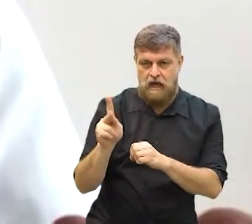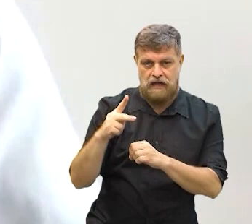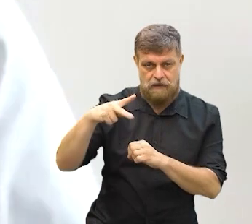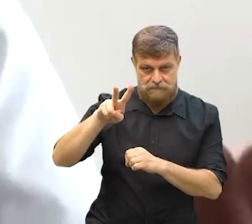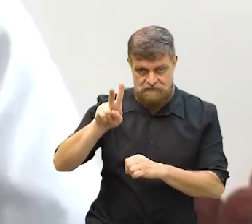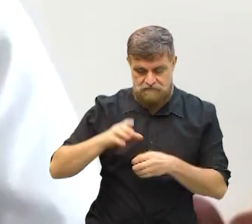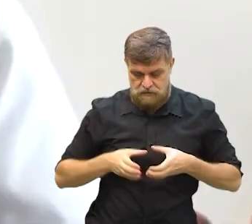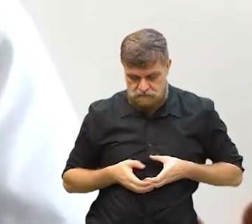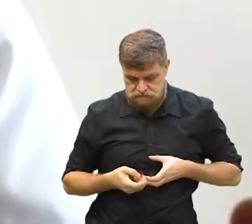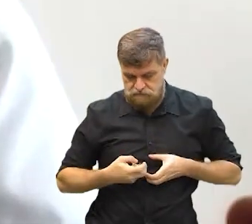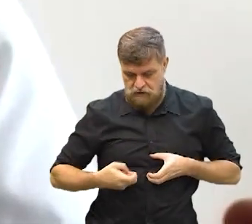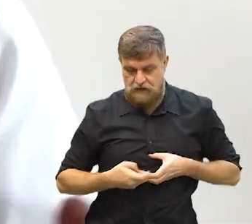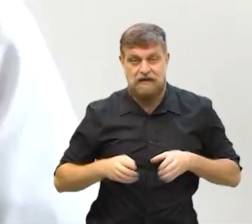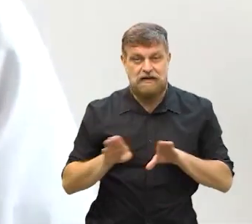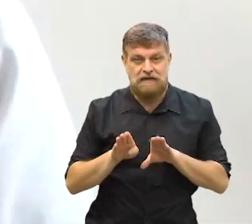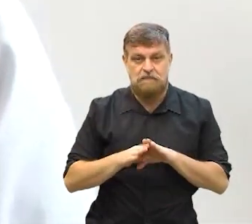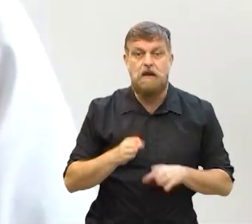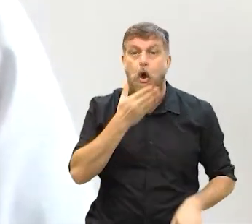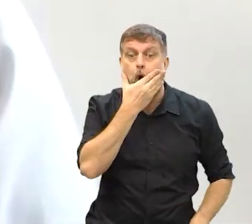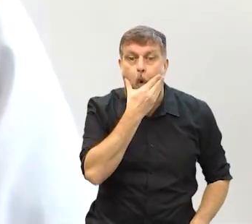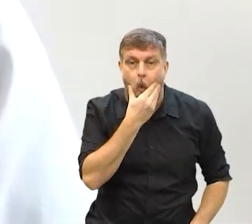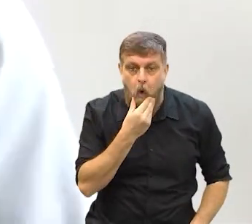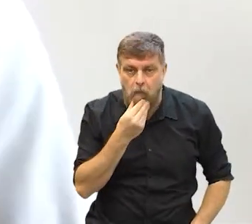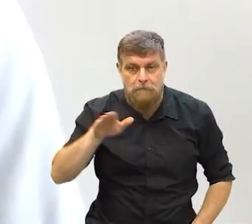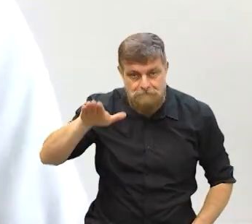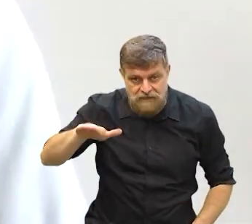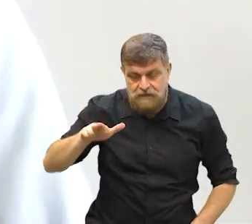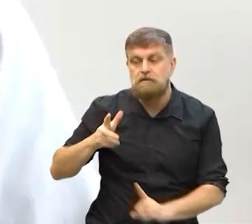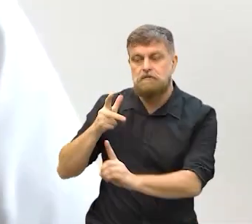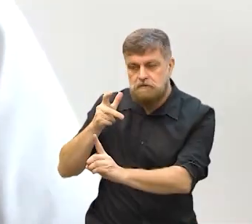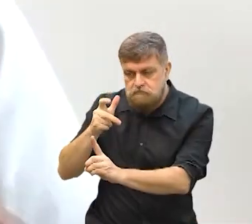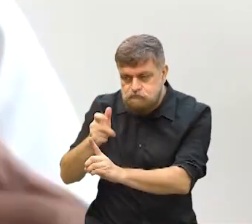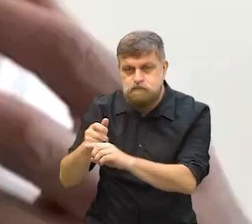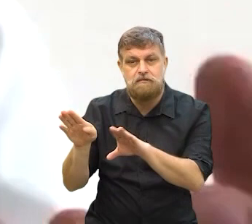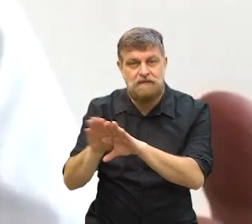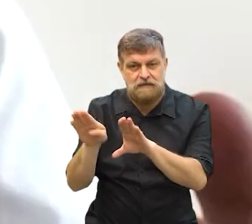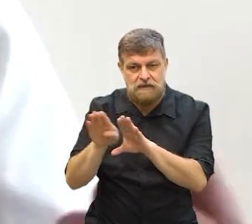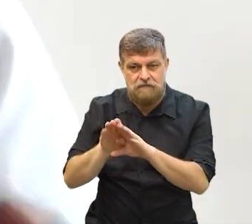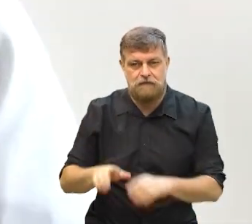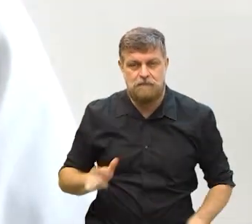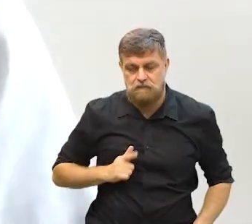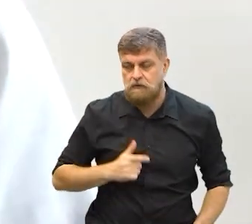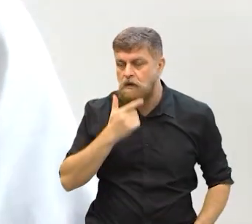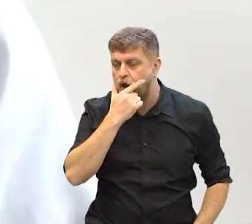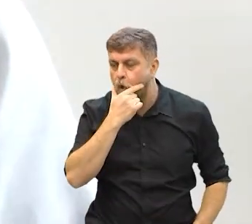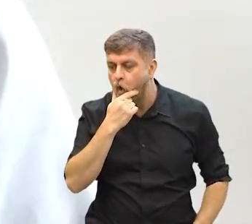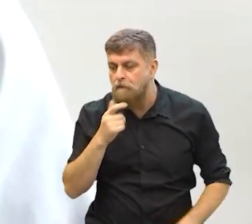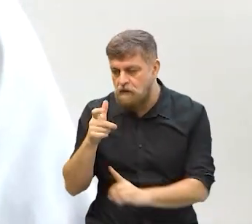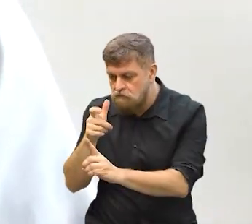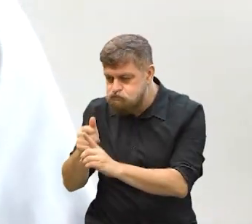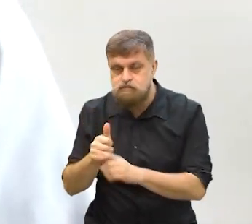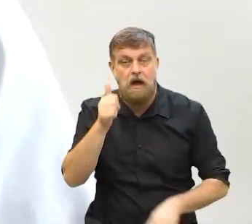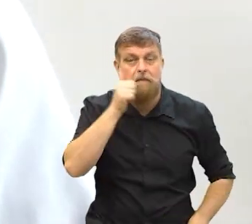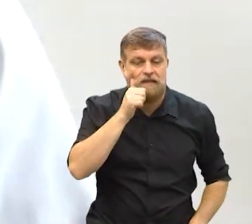não previne só câncer do colo do útero, os nossos meninos também têm que ser vacinados. Então, a vacinação ela é disponível tanto para as